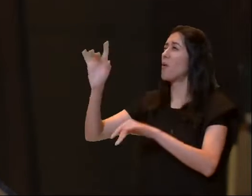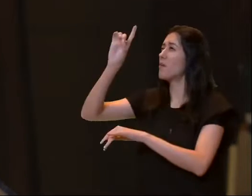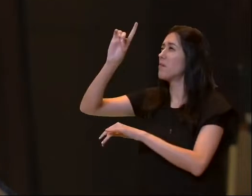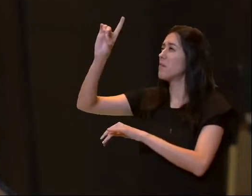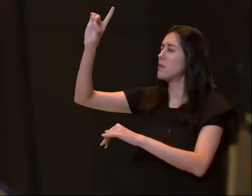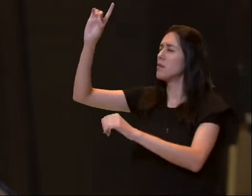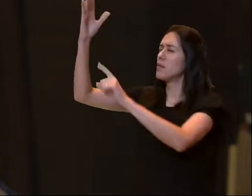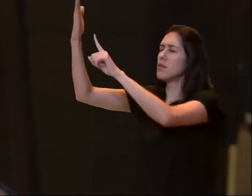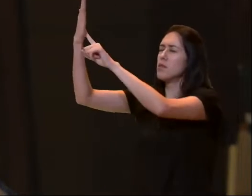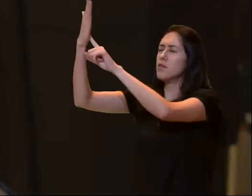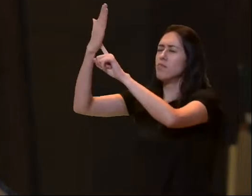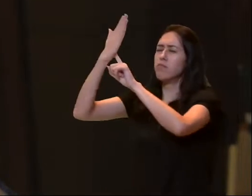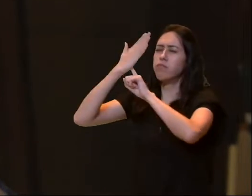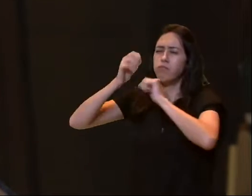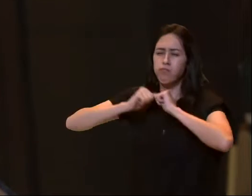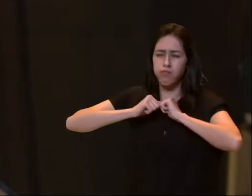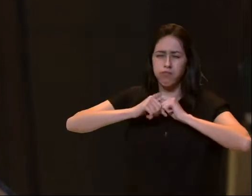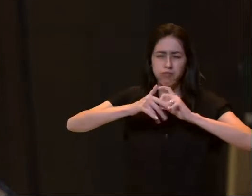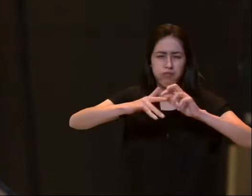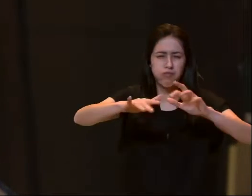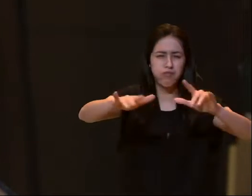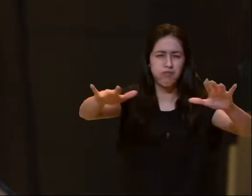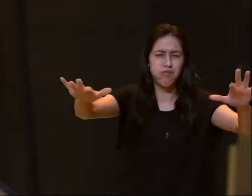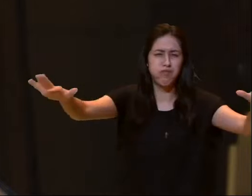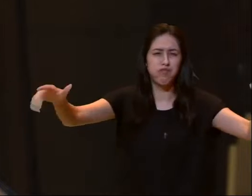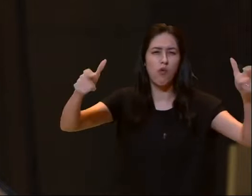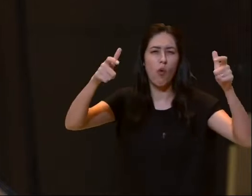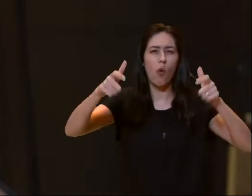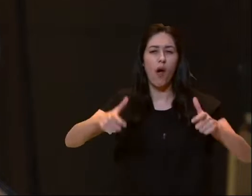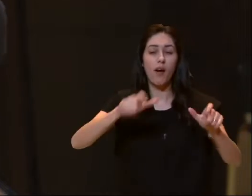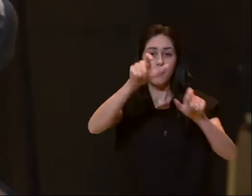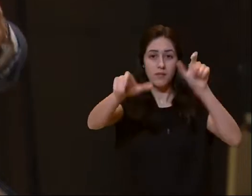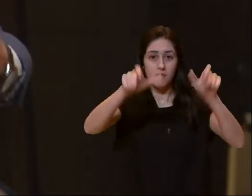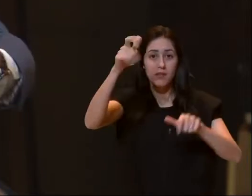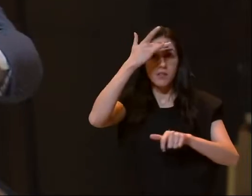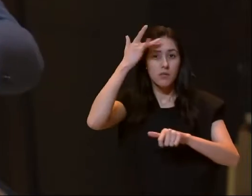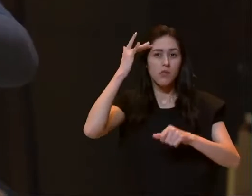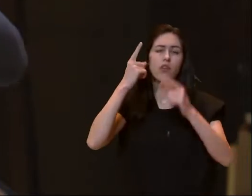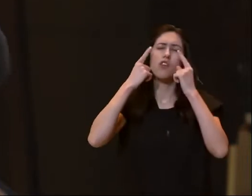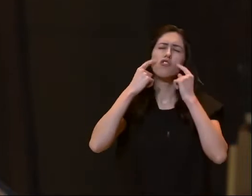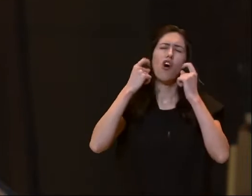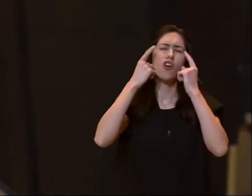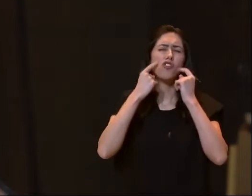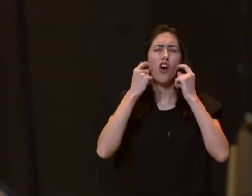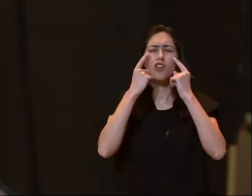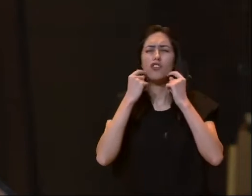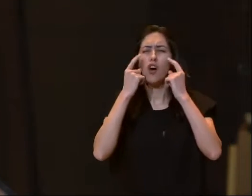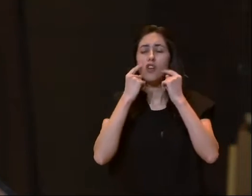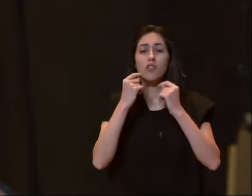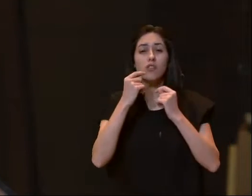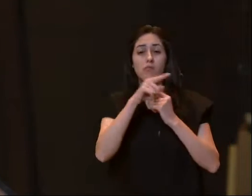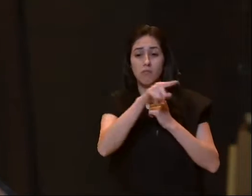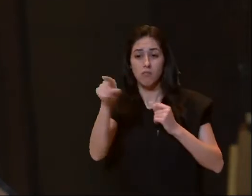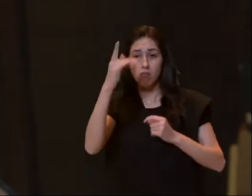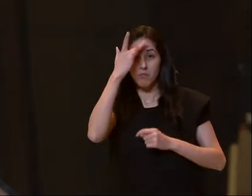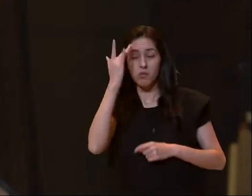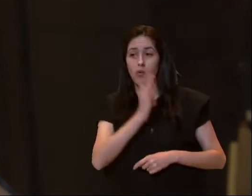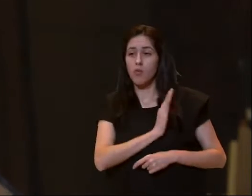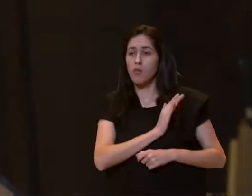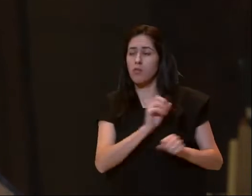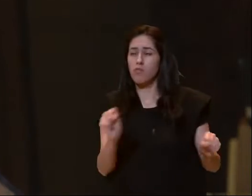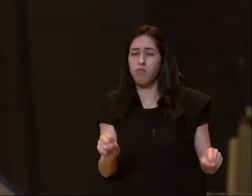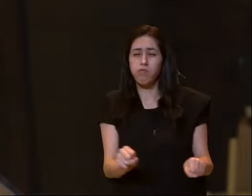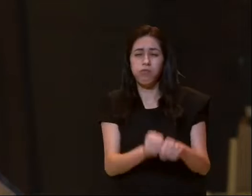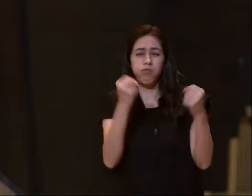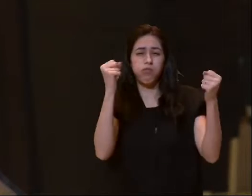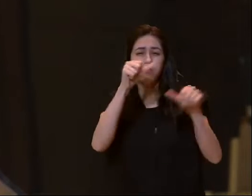tomou conta do lugar. E as pessoas começaram a chorar, e houve quebrantamento, porque algo